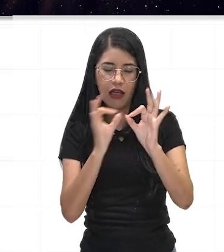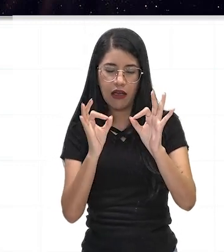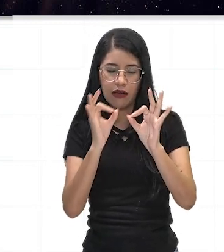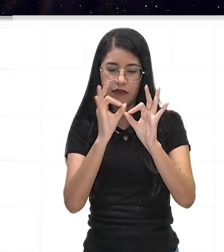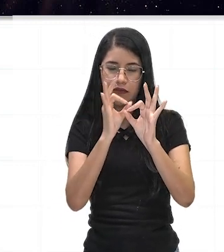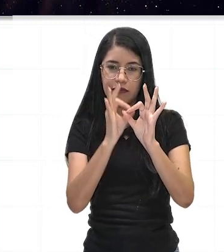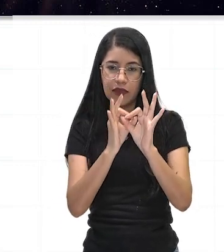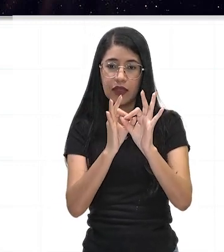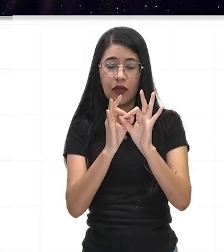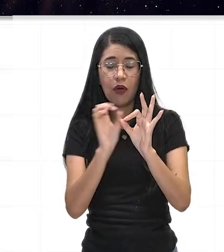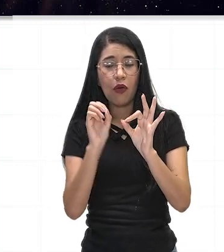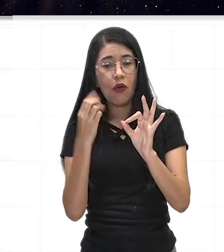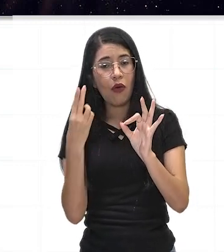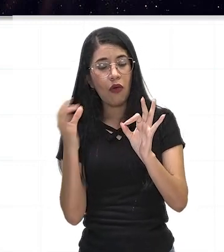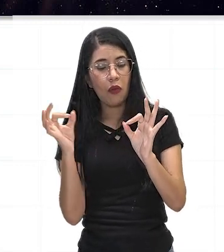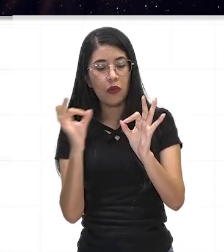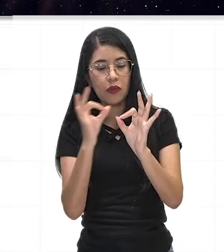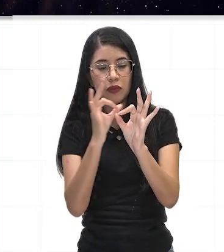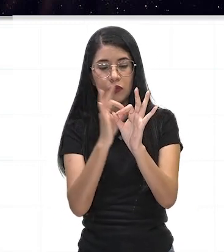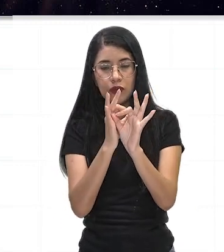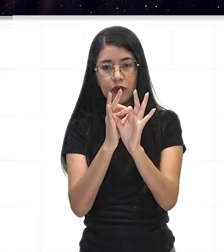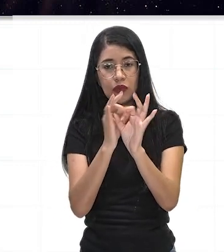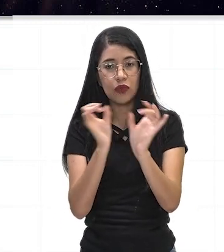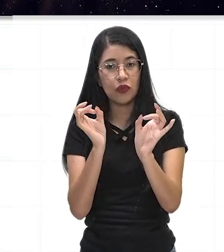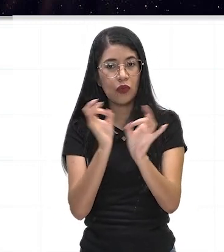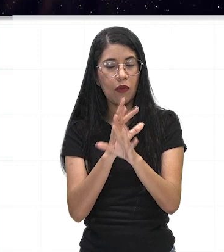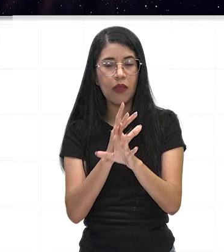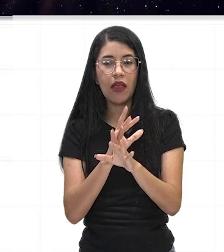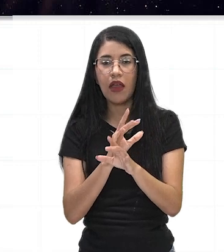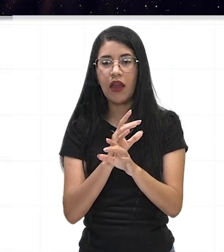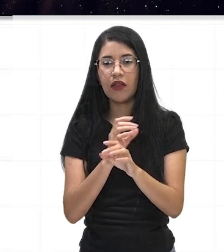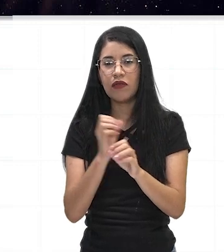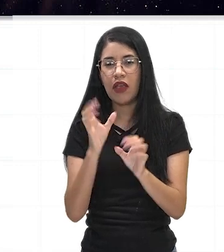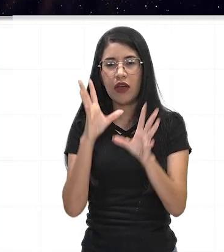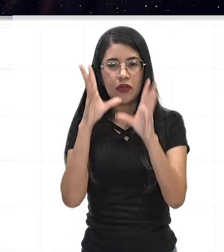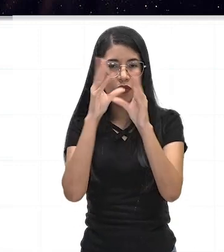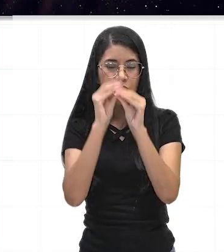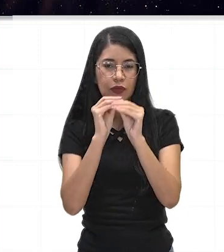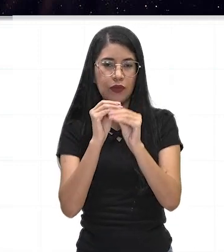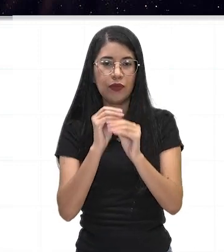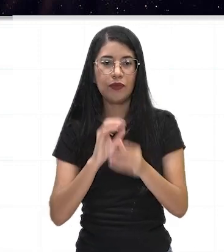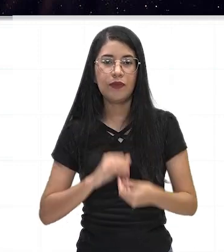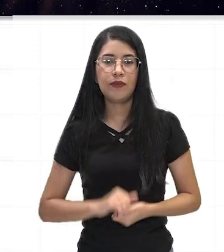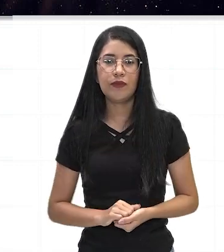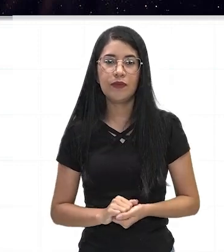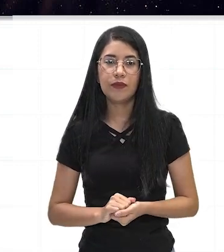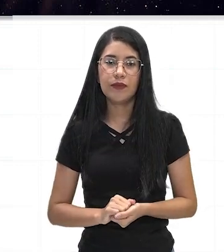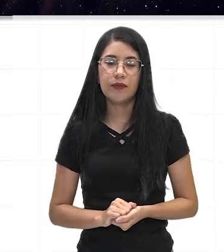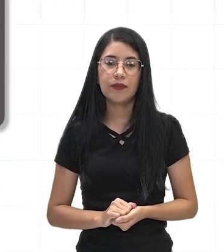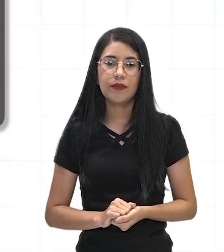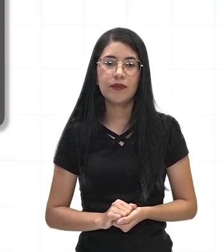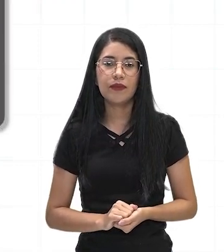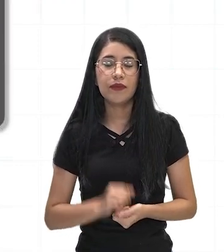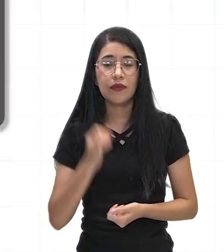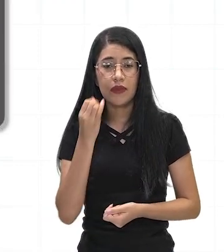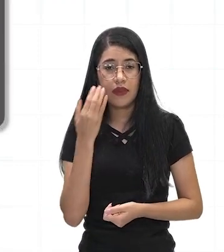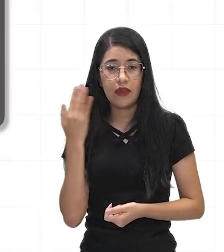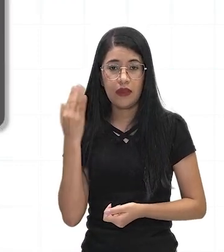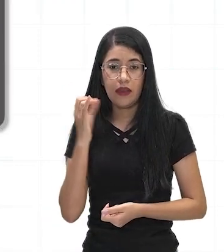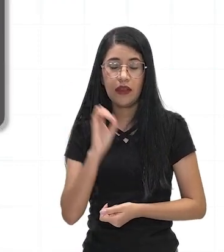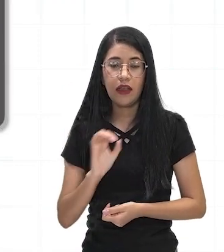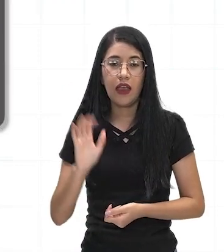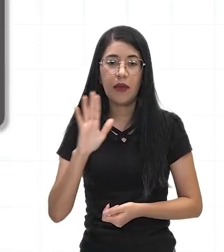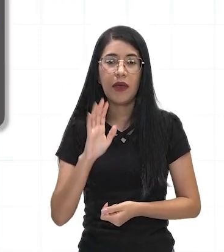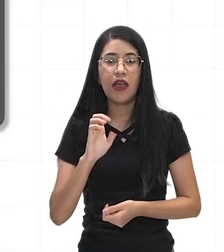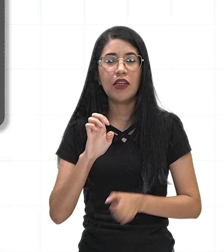parte dessa luz solar, ou total, quando ele bloqueia tudo e não chega luz nenhuma lá na Lua. Na próxima imagem, a gente tem